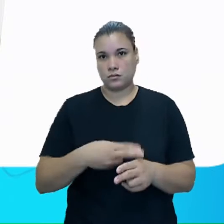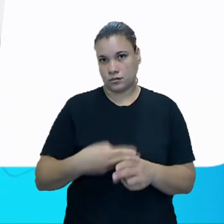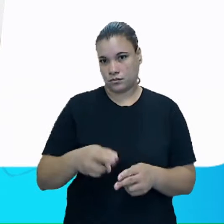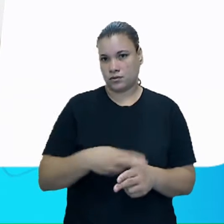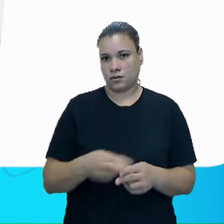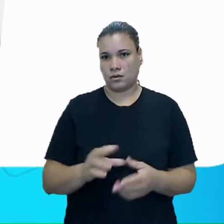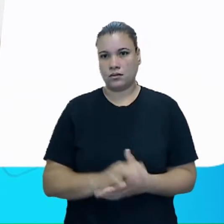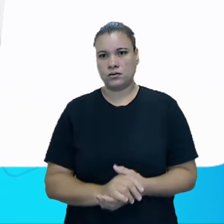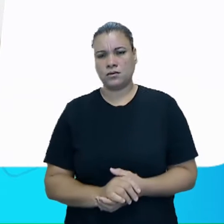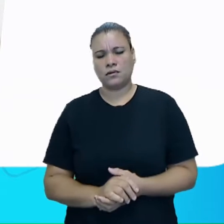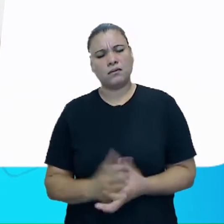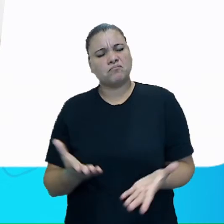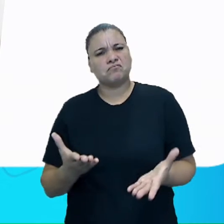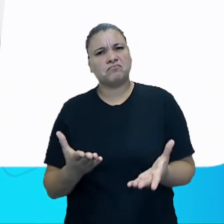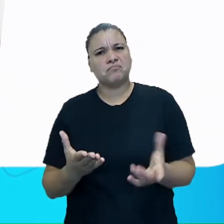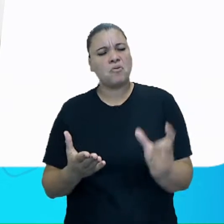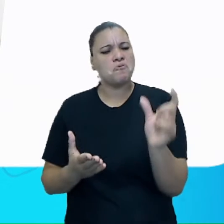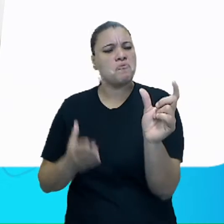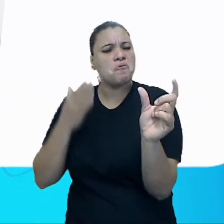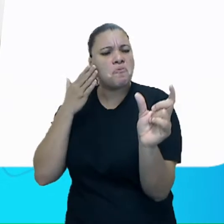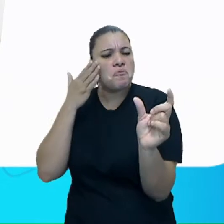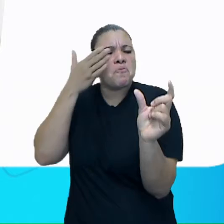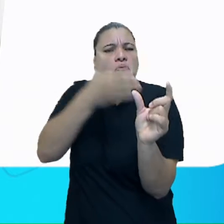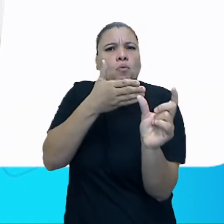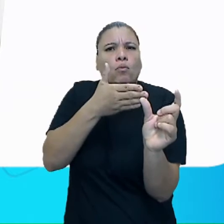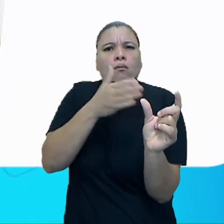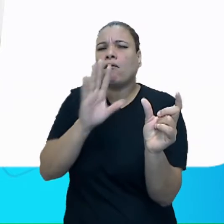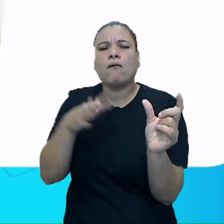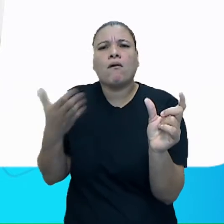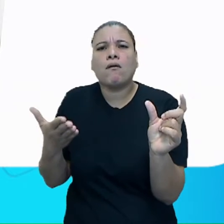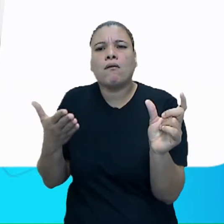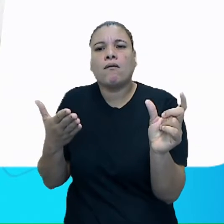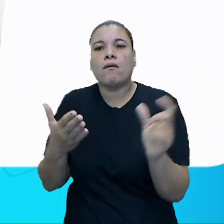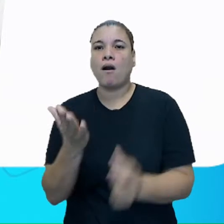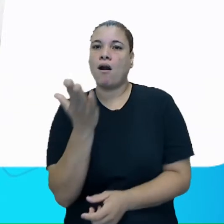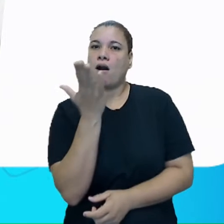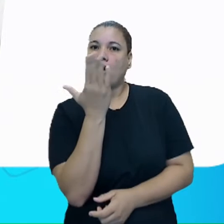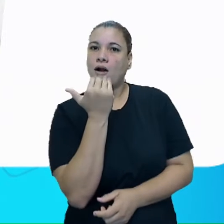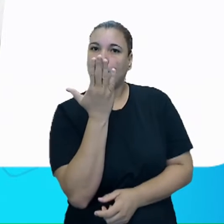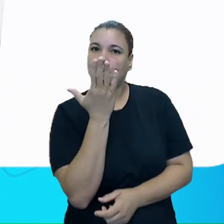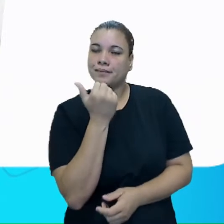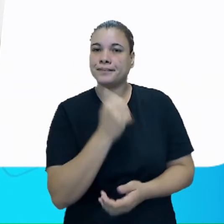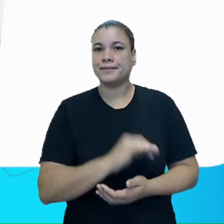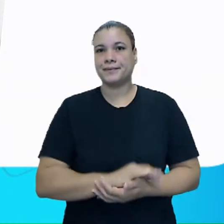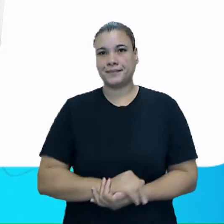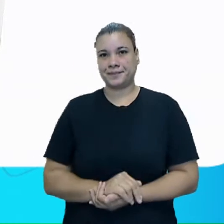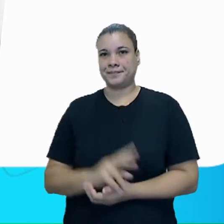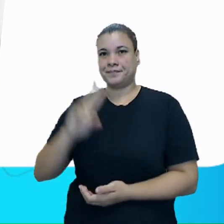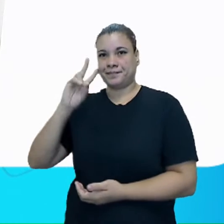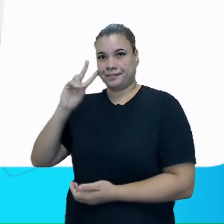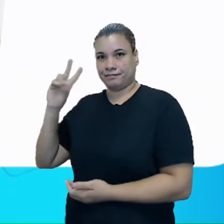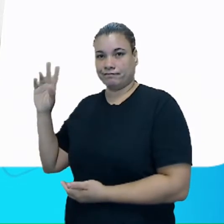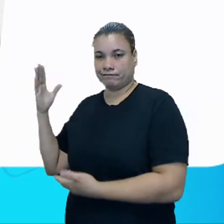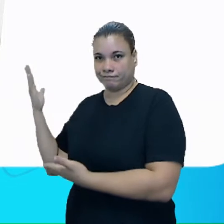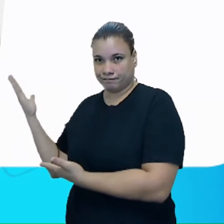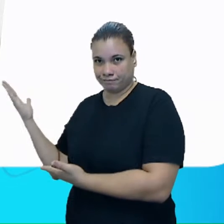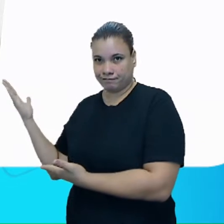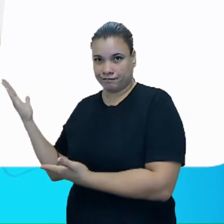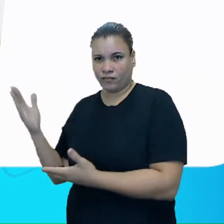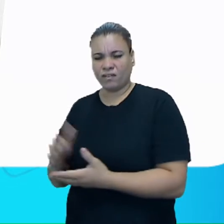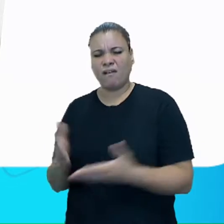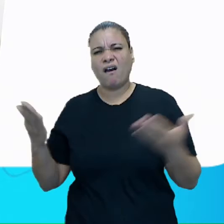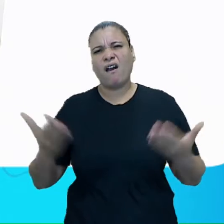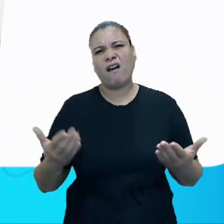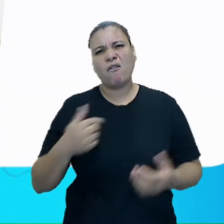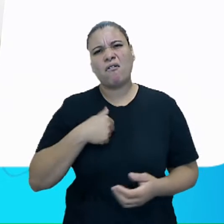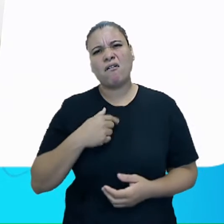comeu. Perceberam? Então, o verbo comeu é o núcleo. Portanto, classifico como predicado verbal. Se eu tirar o